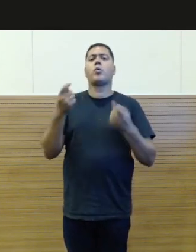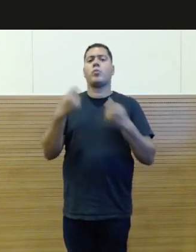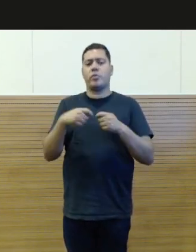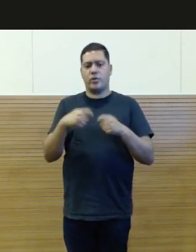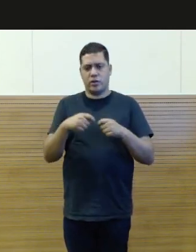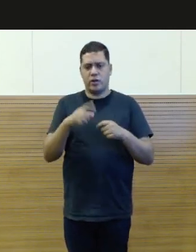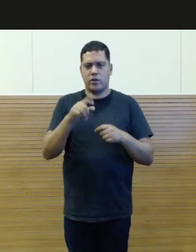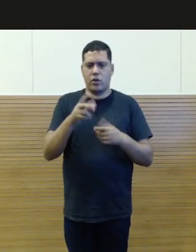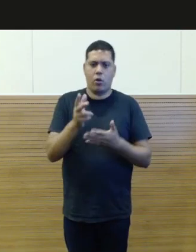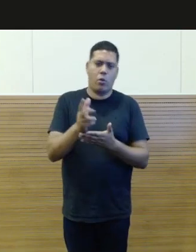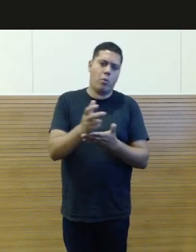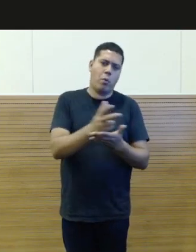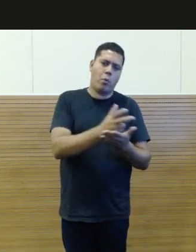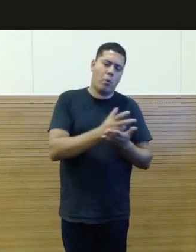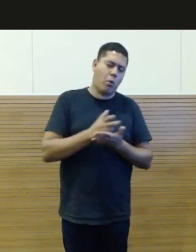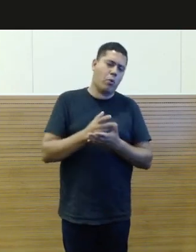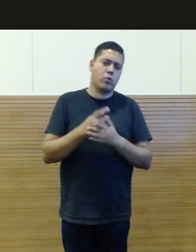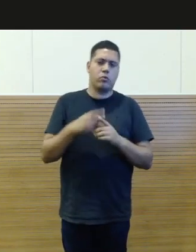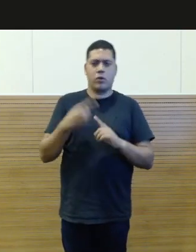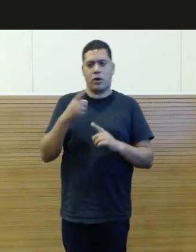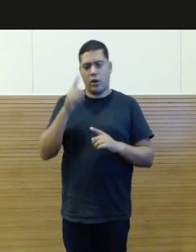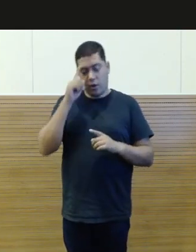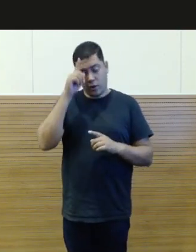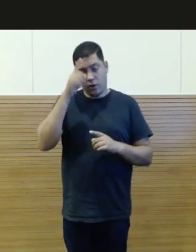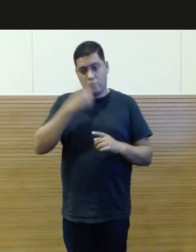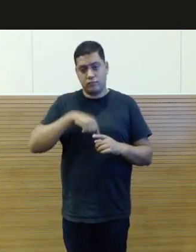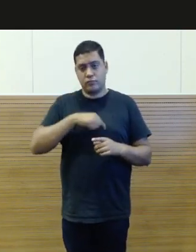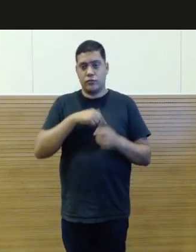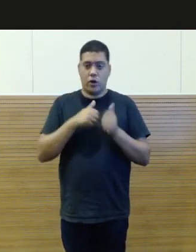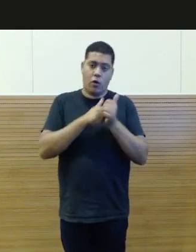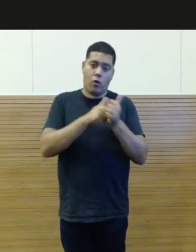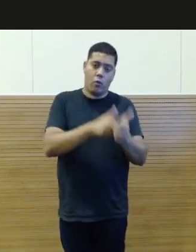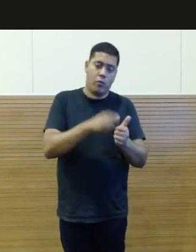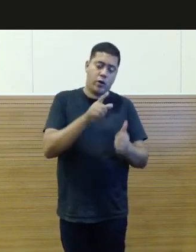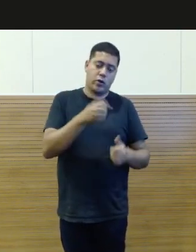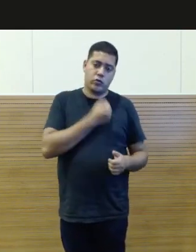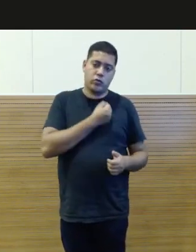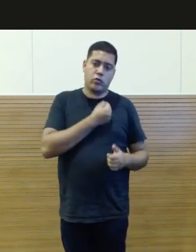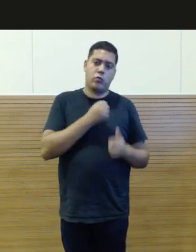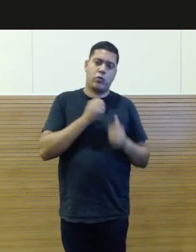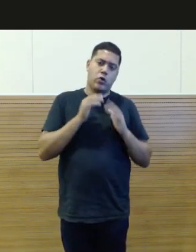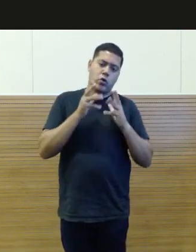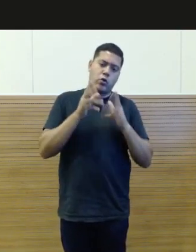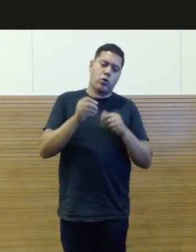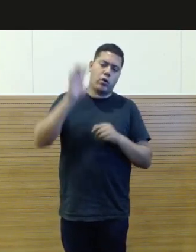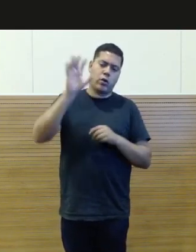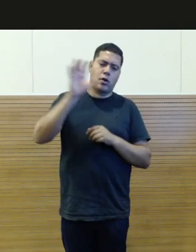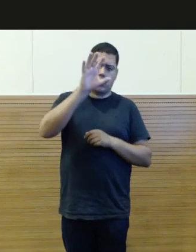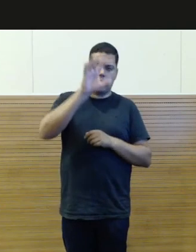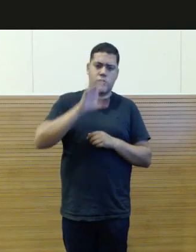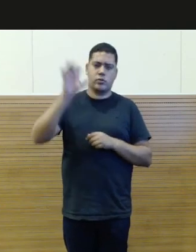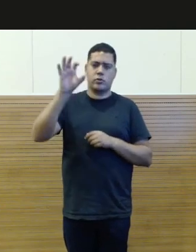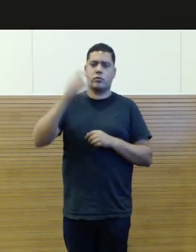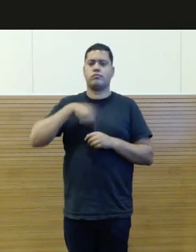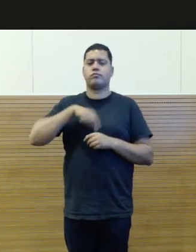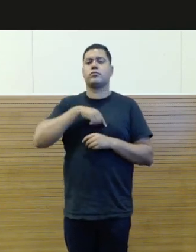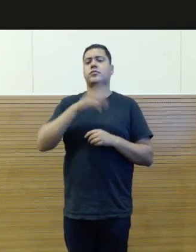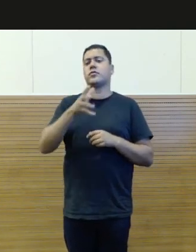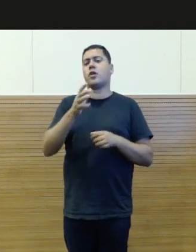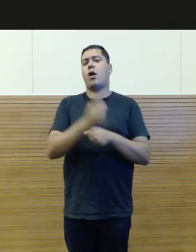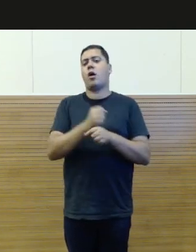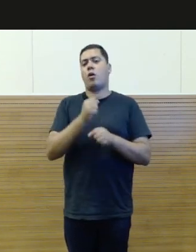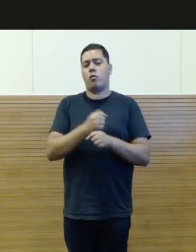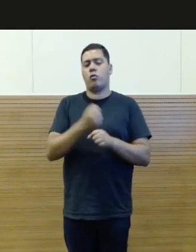de impostos, e a ideia é que a gente acompanhe esse indicador para toda a região. A gente já calculou esse indicador uma